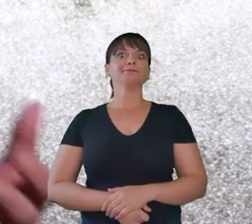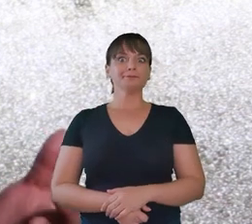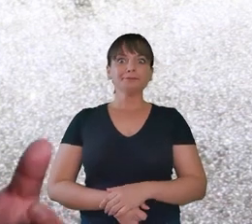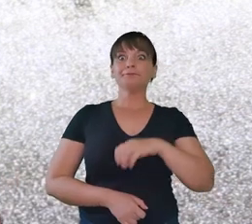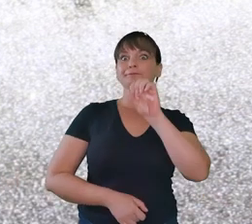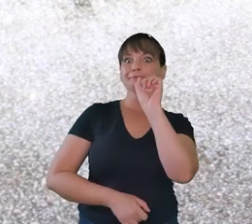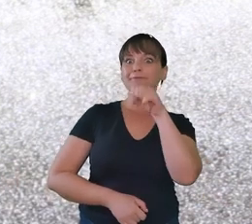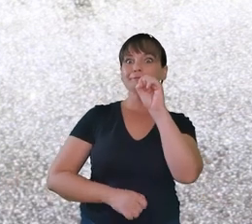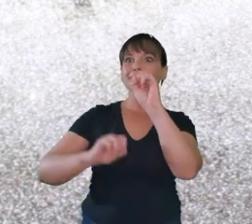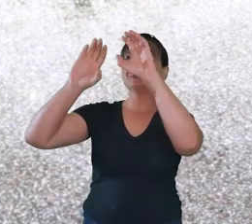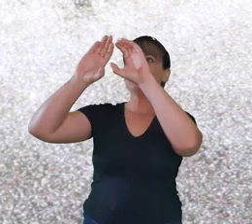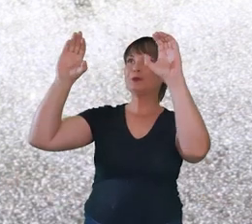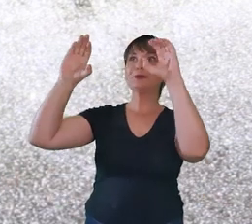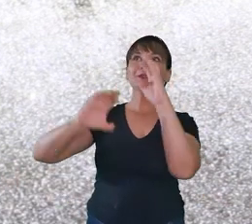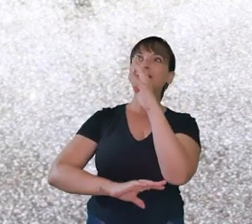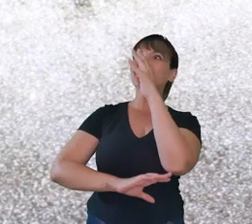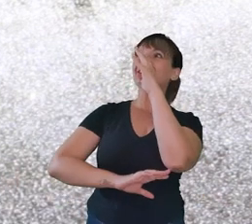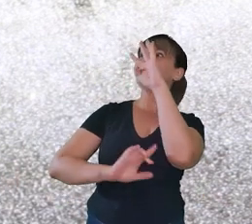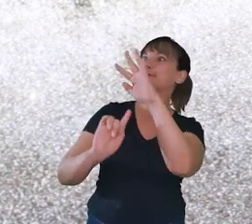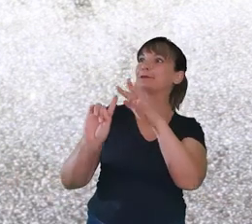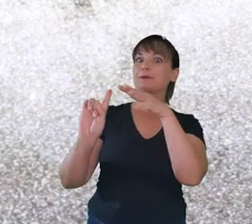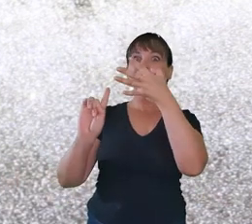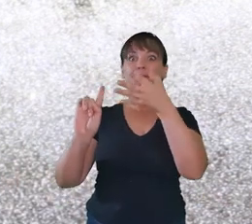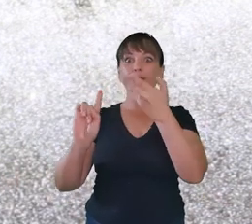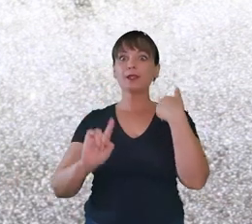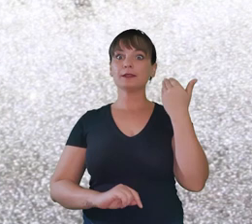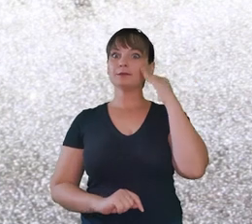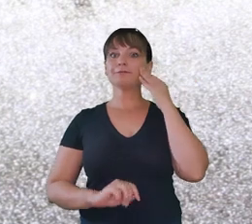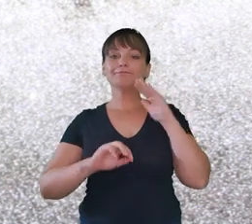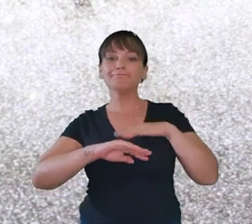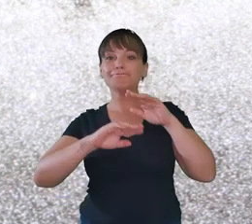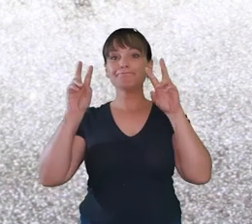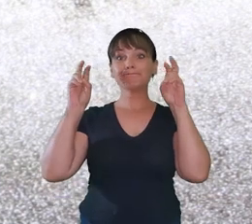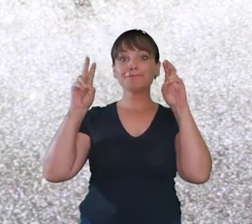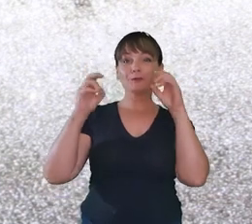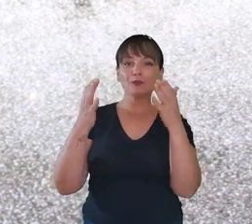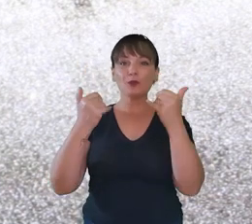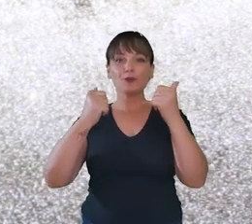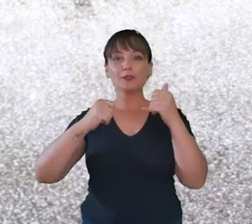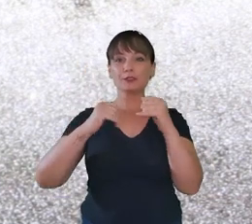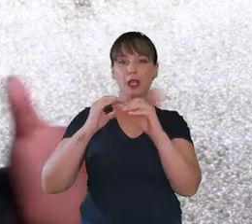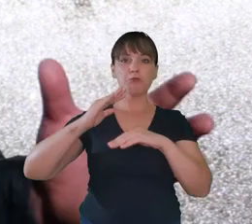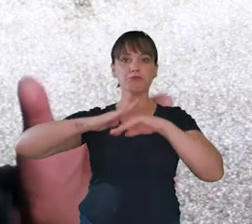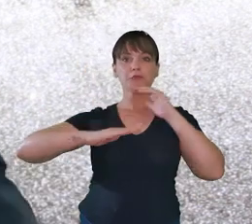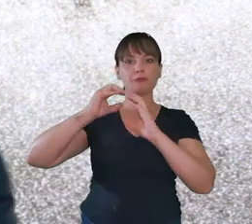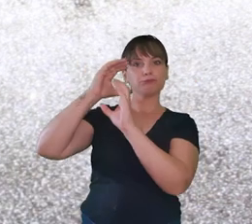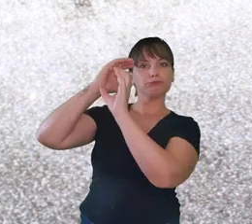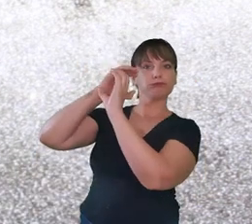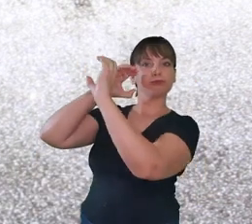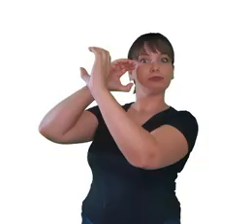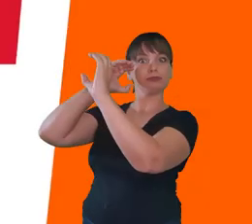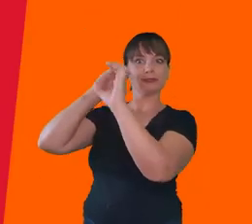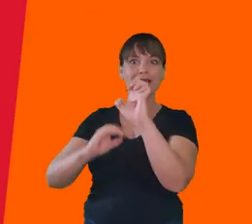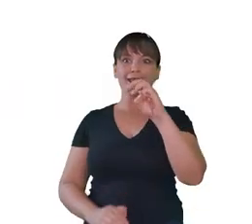muito inspirador. E para a gente entender um pouco mais sobre esse assunto, vamos falar com o astrônomo Emerson. Ele vai trazer muita luz para essa